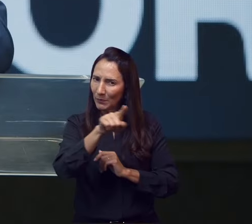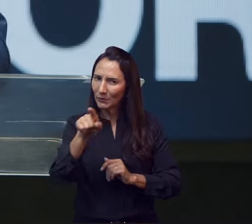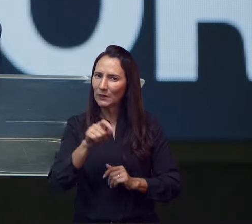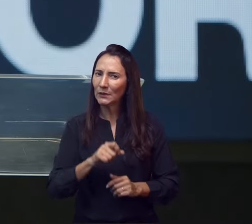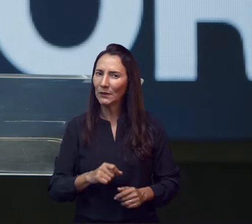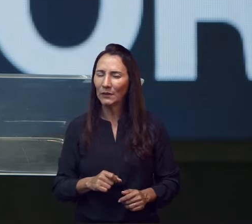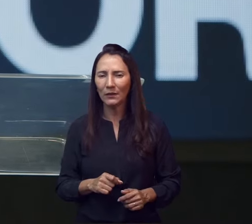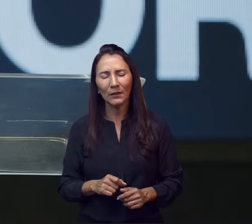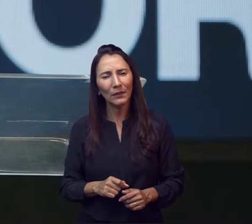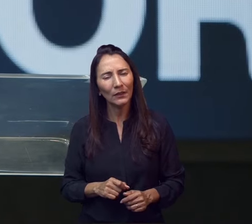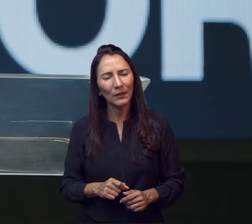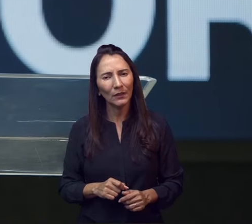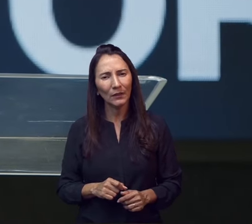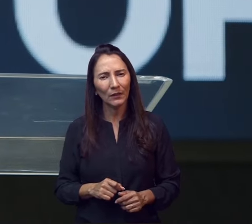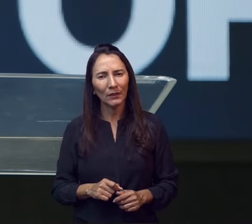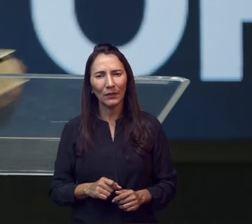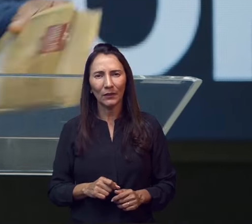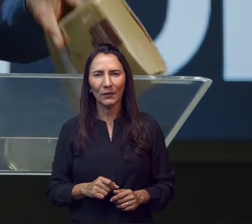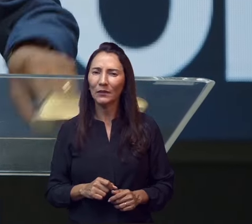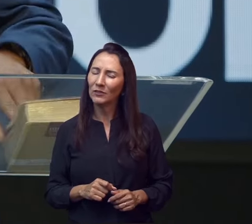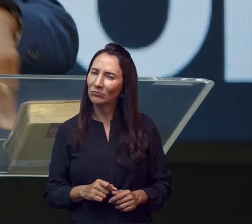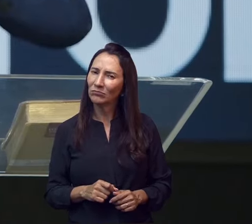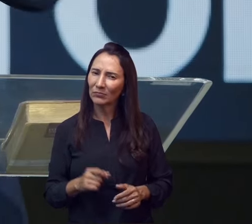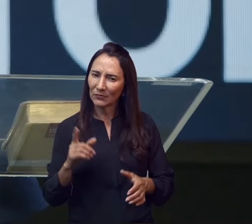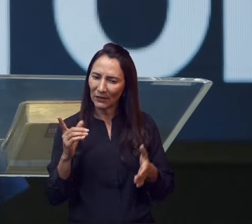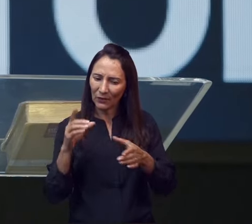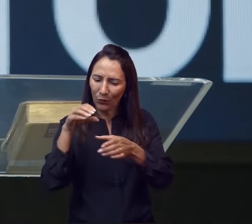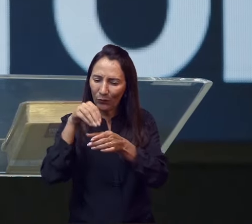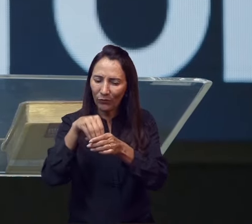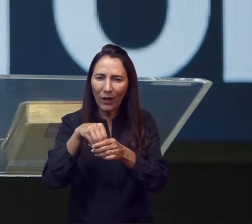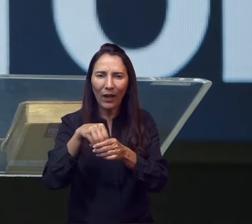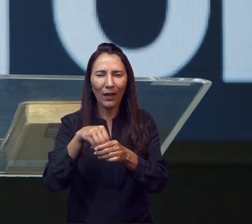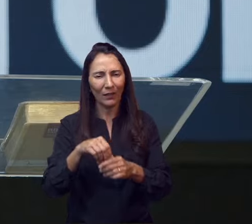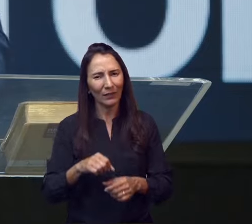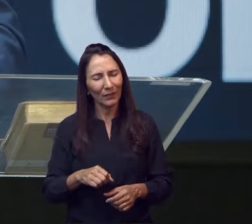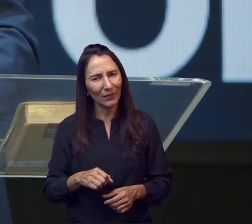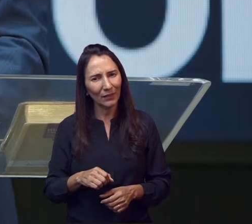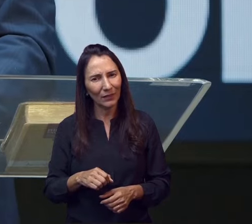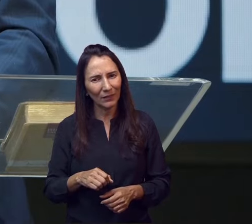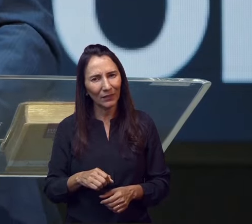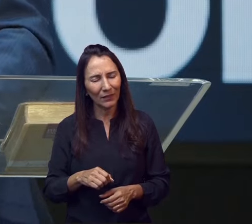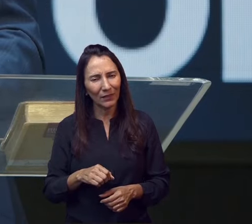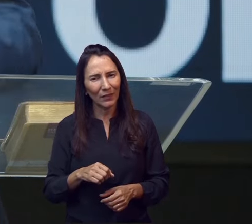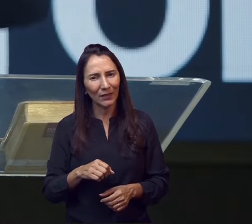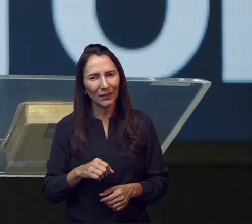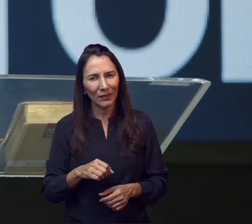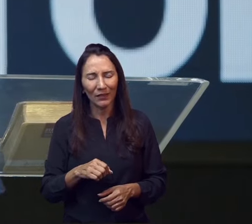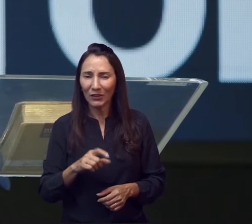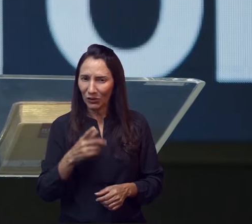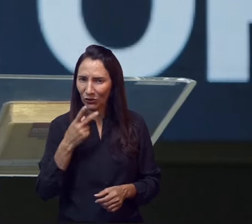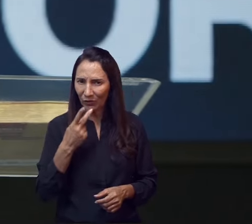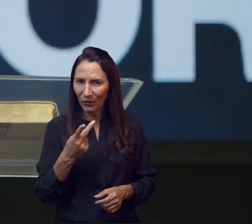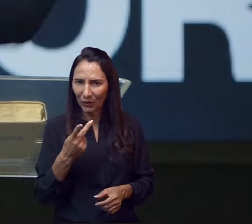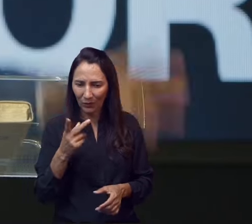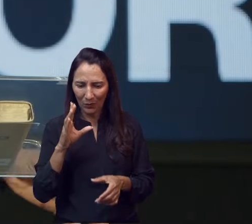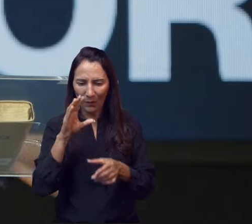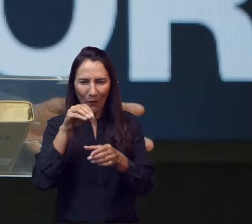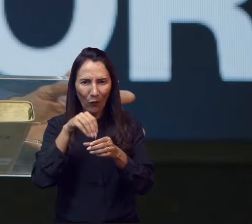através da sua oferta através dessa semeadura e eu não estou falando de uma oferta